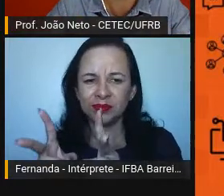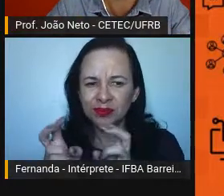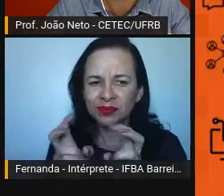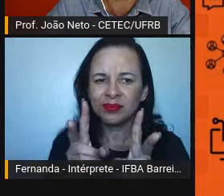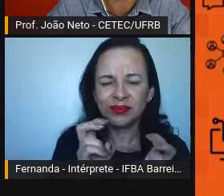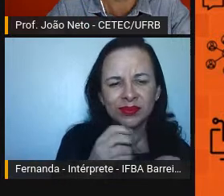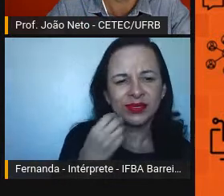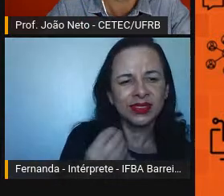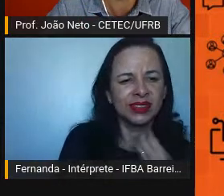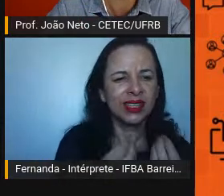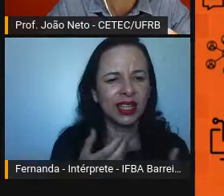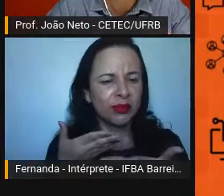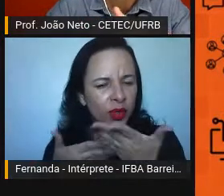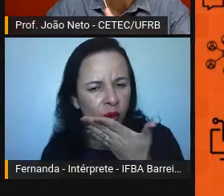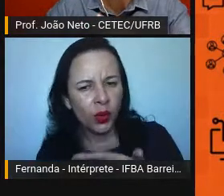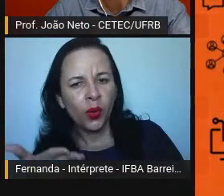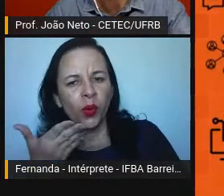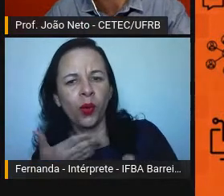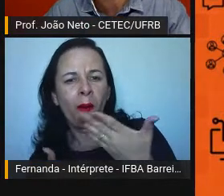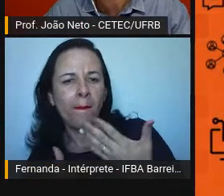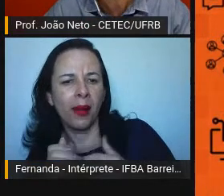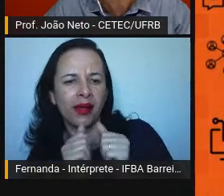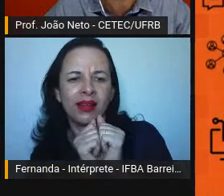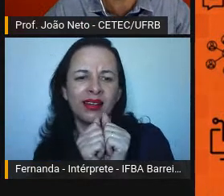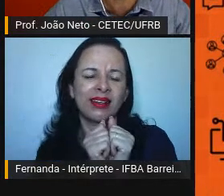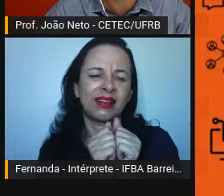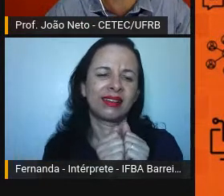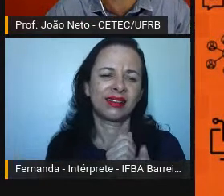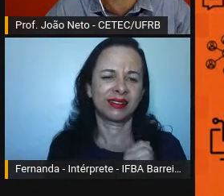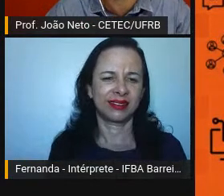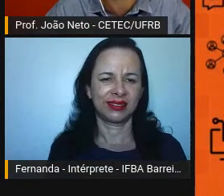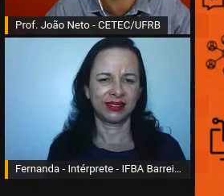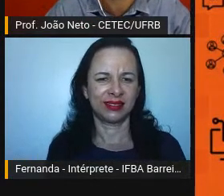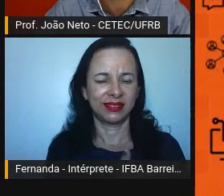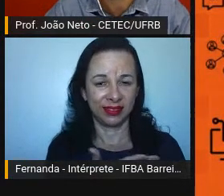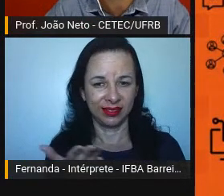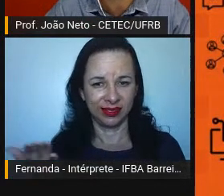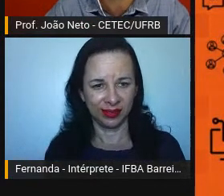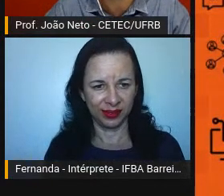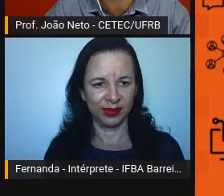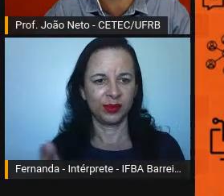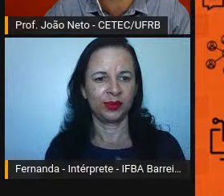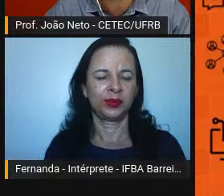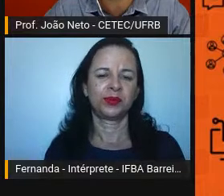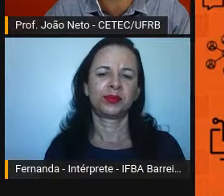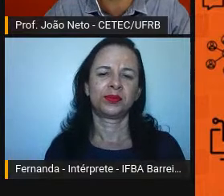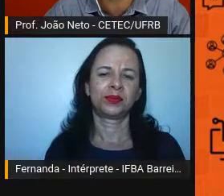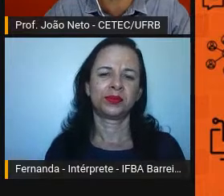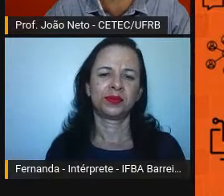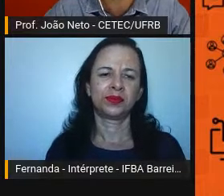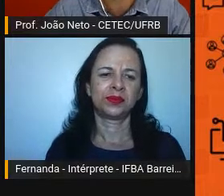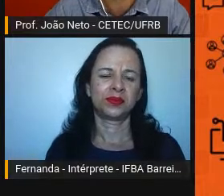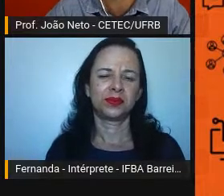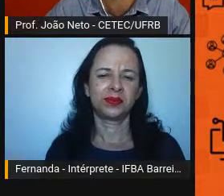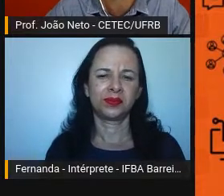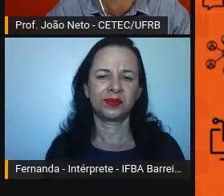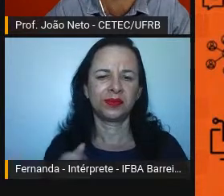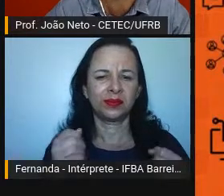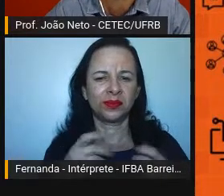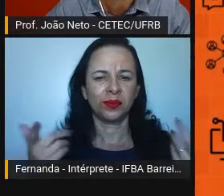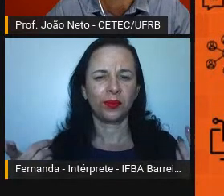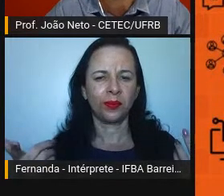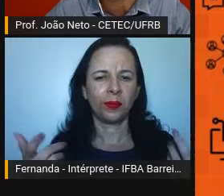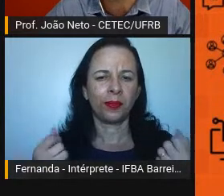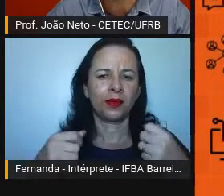de cooperação e colaboração nossa Tá bom estou aqui na uma aparece aparece uma foto aqui